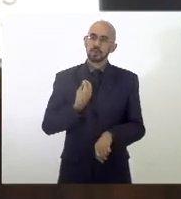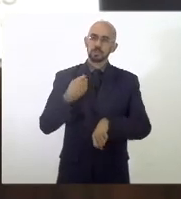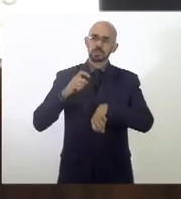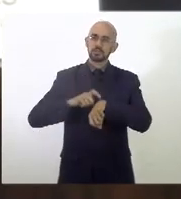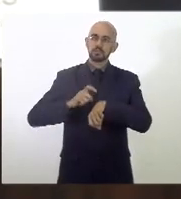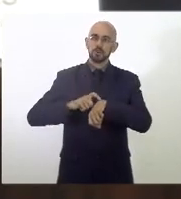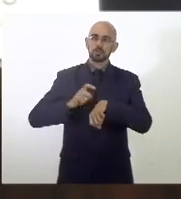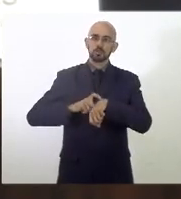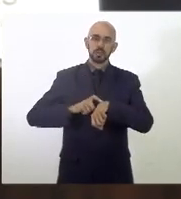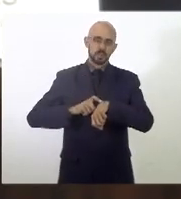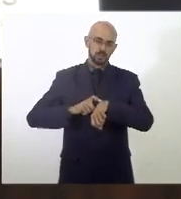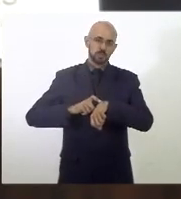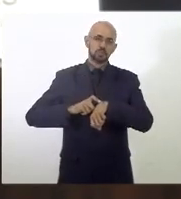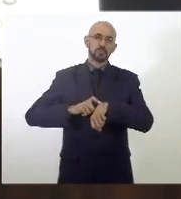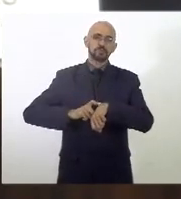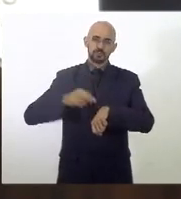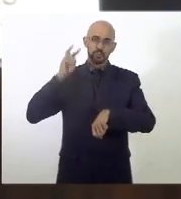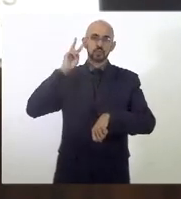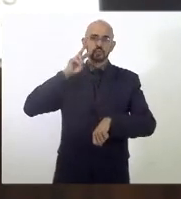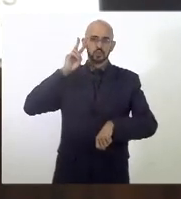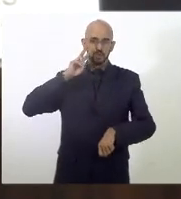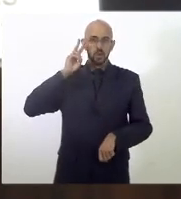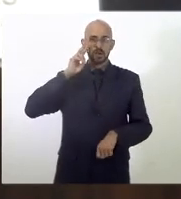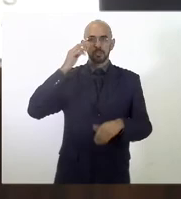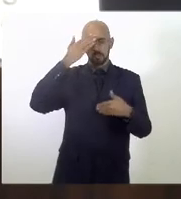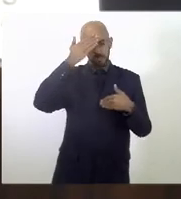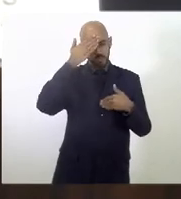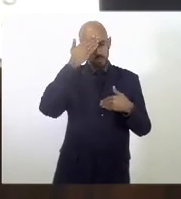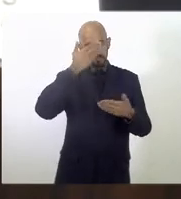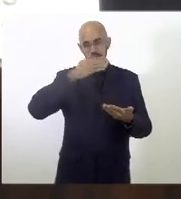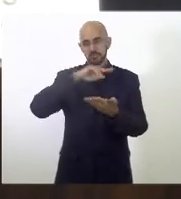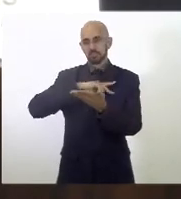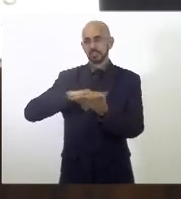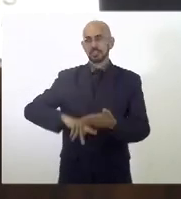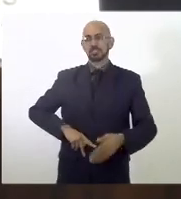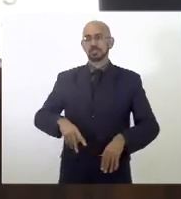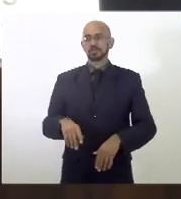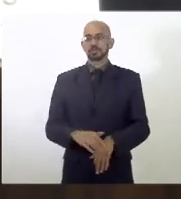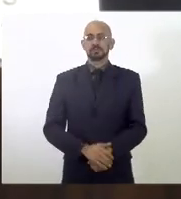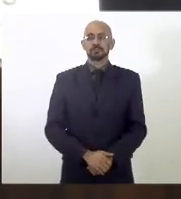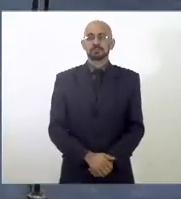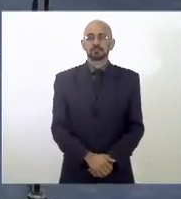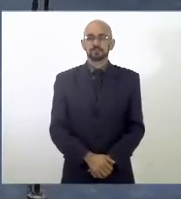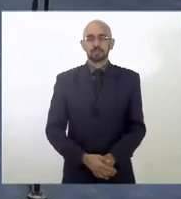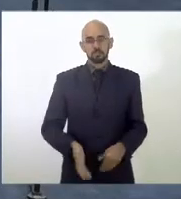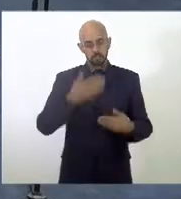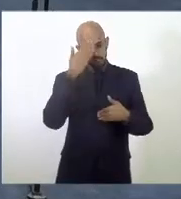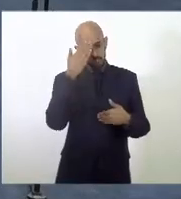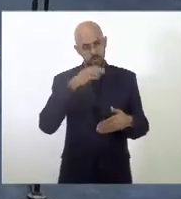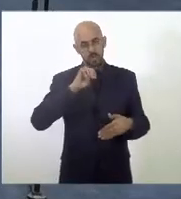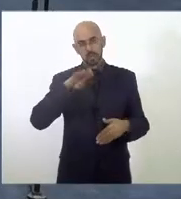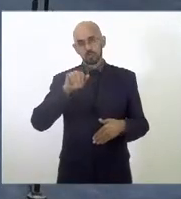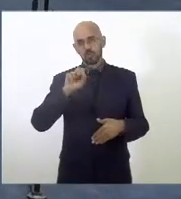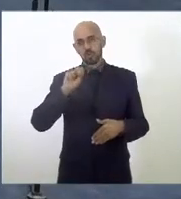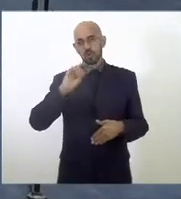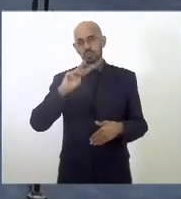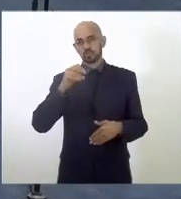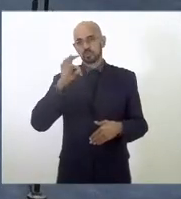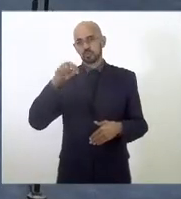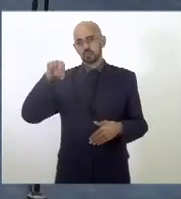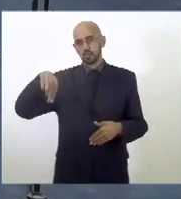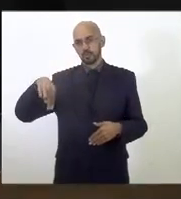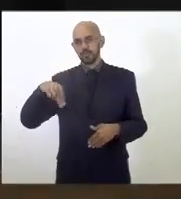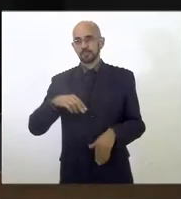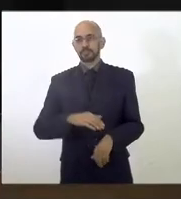na história do Parlamento. Fica aqui o meu muito obrigado, senhor presidente. Obrigado. Obrigado, Washington. Estão